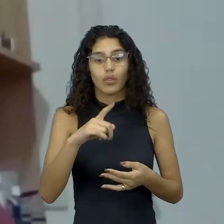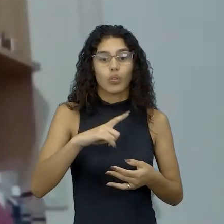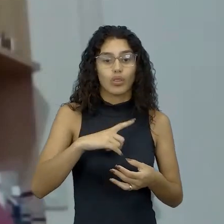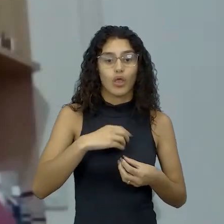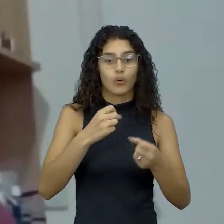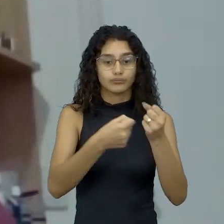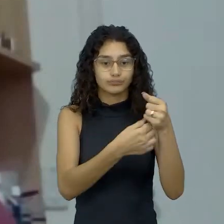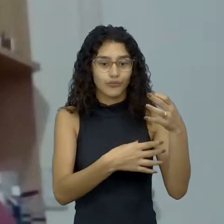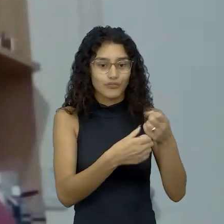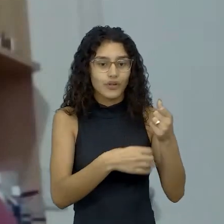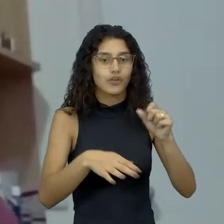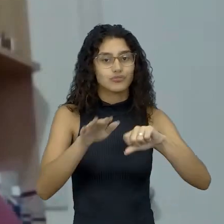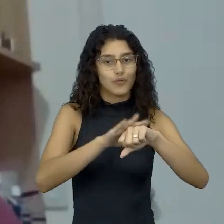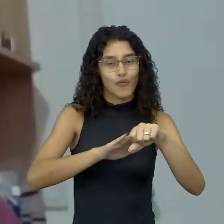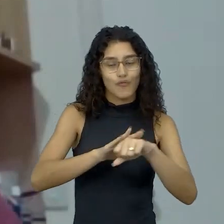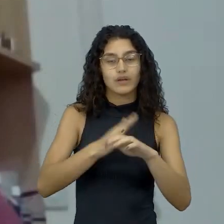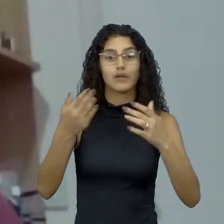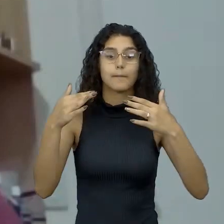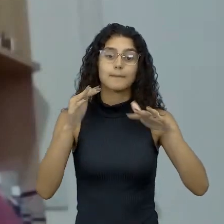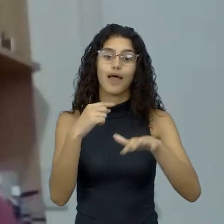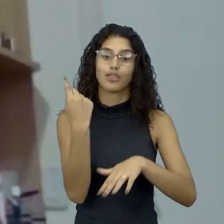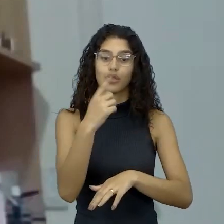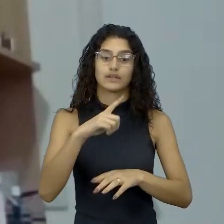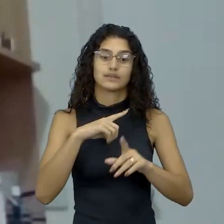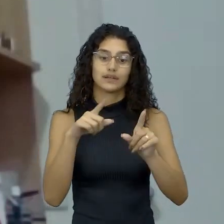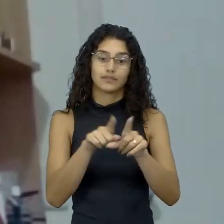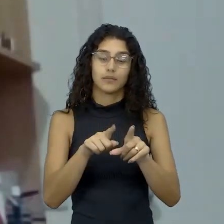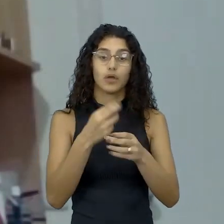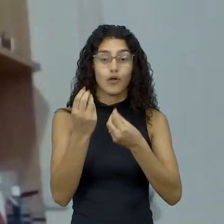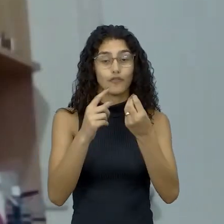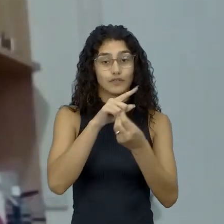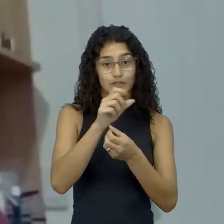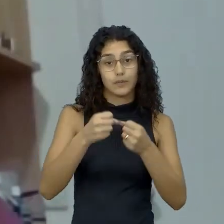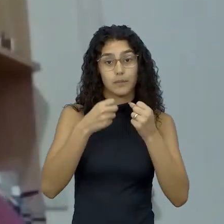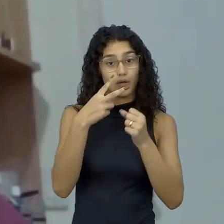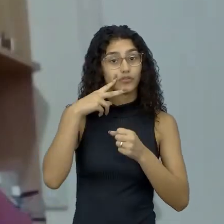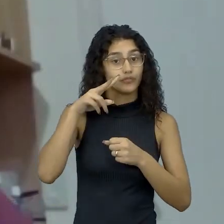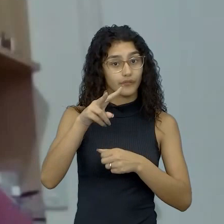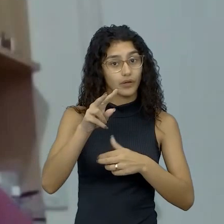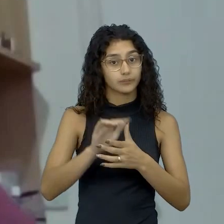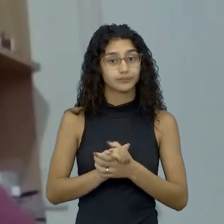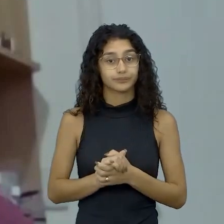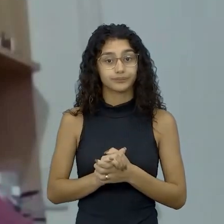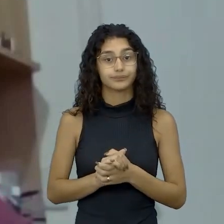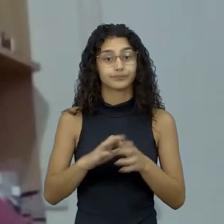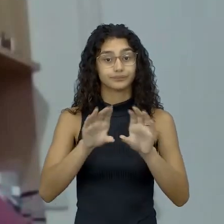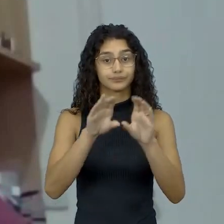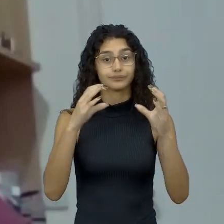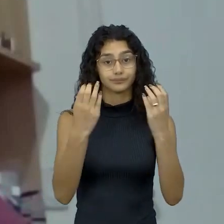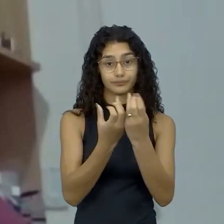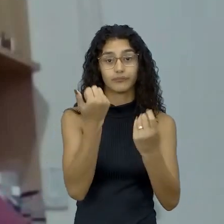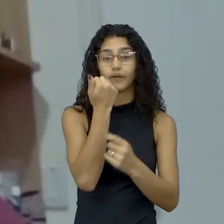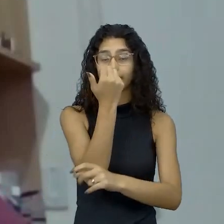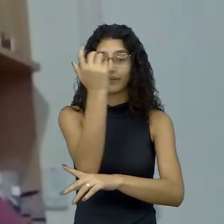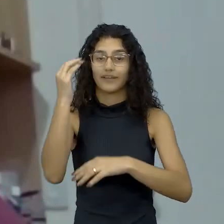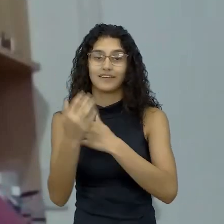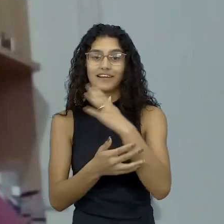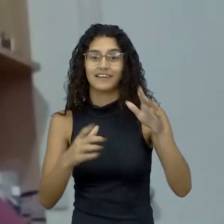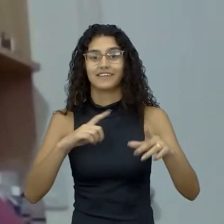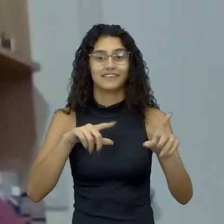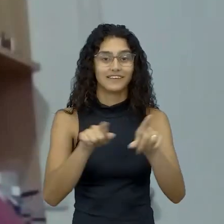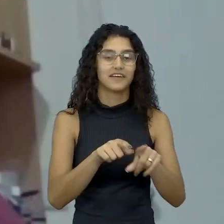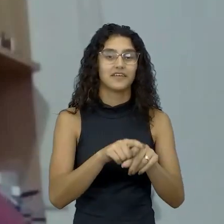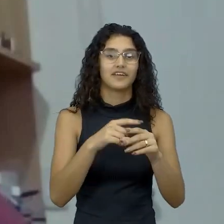chat, esse diálogo ao vivo, mas nós temos, como vocês puderam ver, a comunidade de ciência da natureza. A gente quer muito